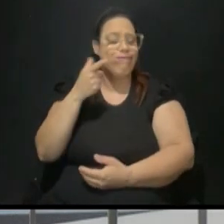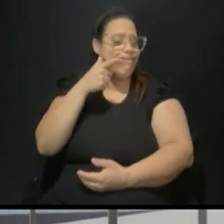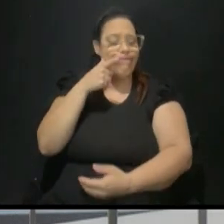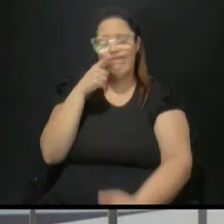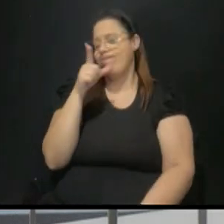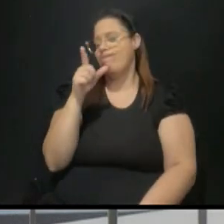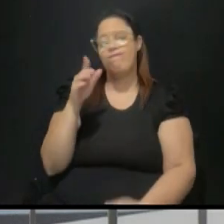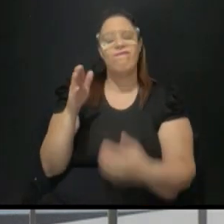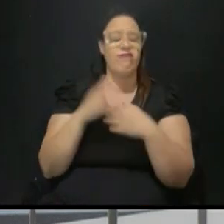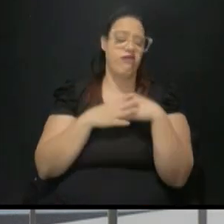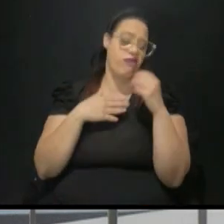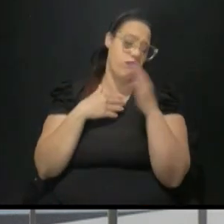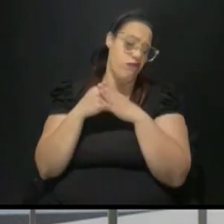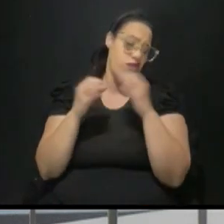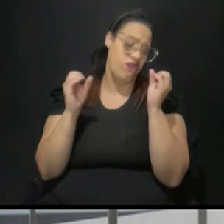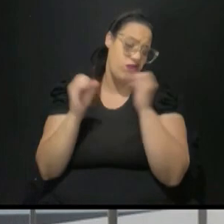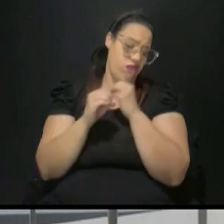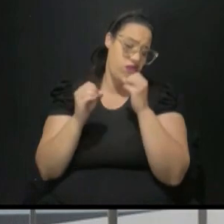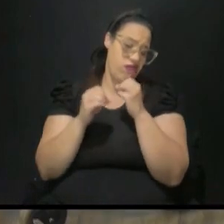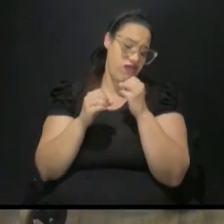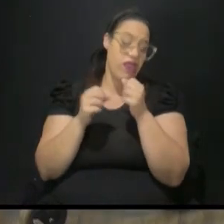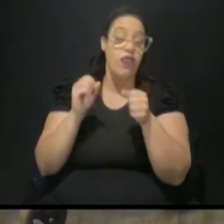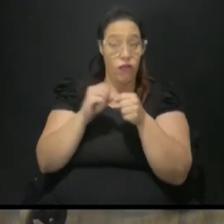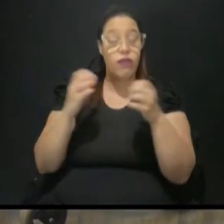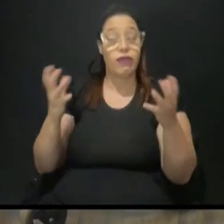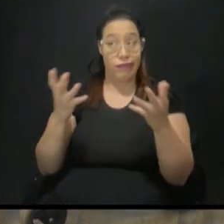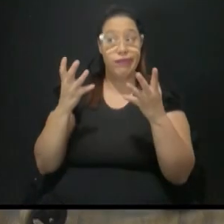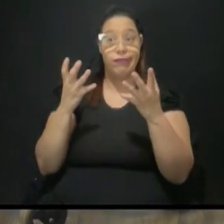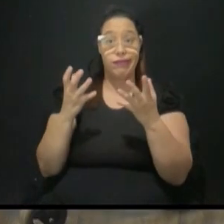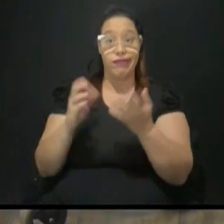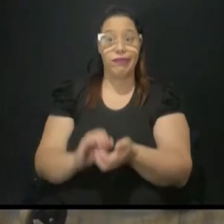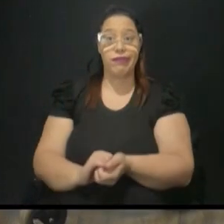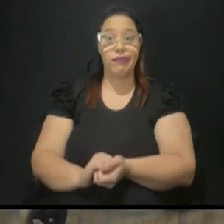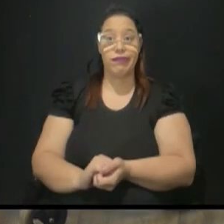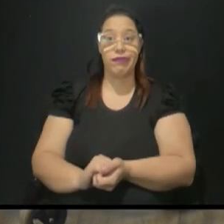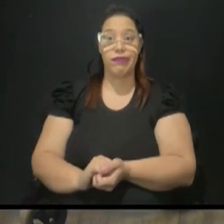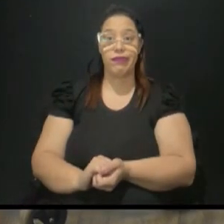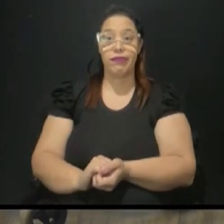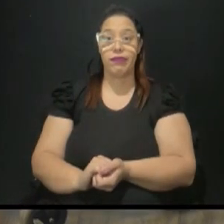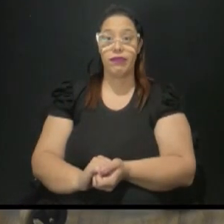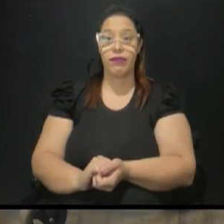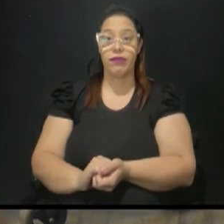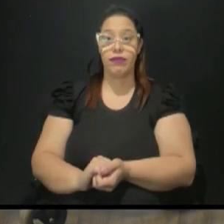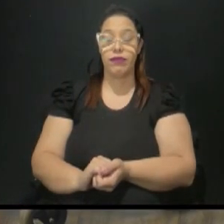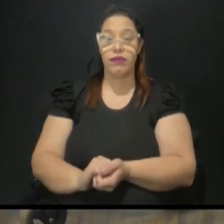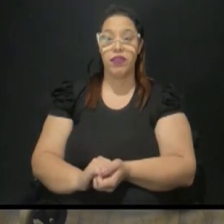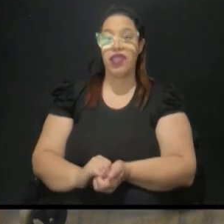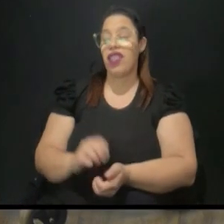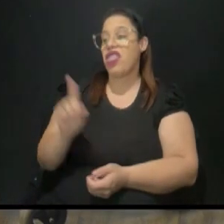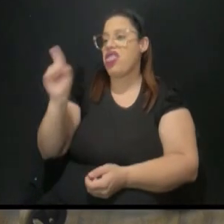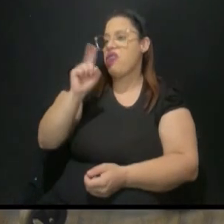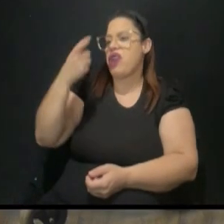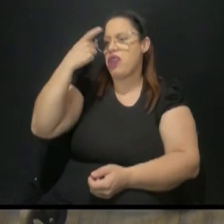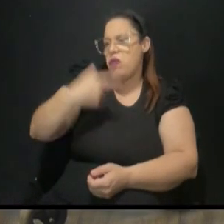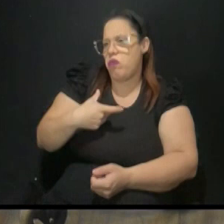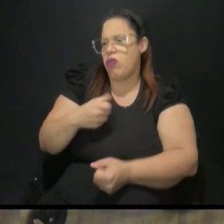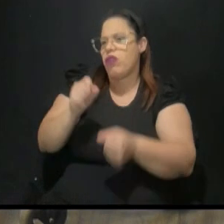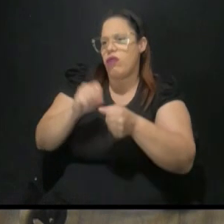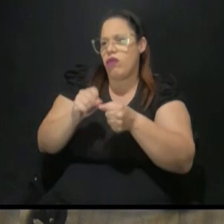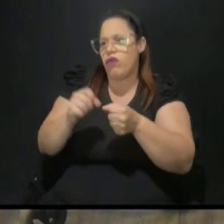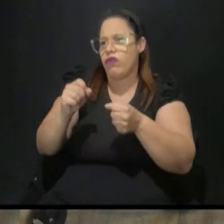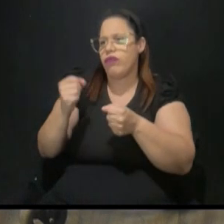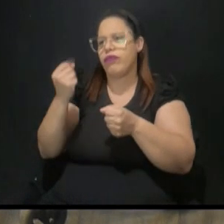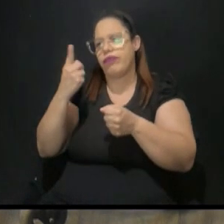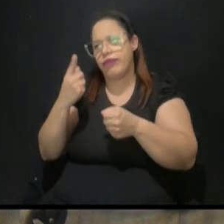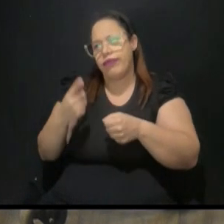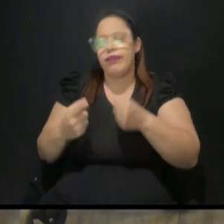pode fazer alguma coisa. Então a gente convida. Nunca existe esse negócio, não há nada que eu não possa fazer. Alguma coisa dá para fazer. Dá para